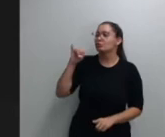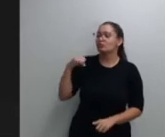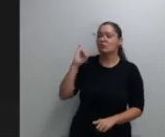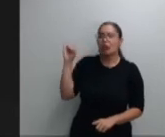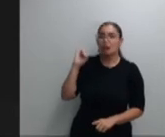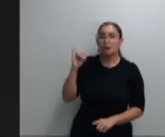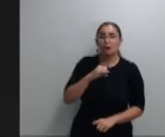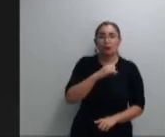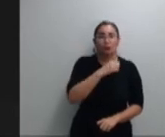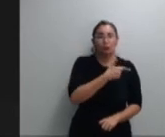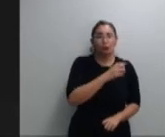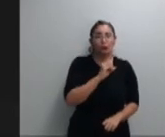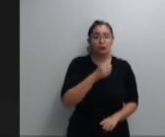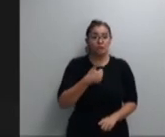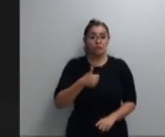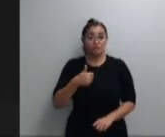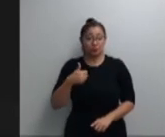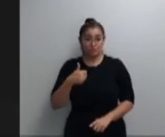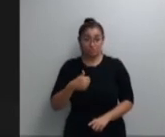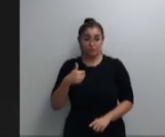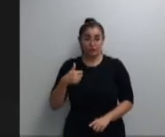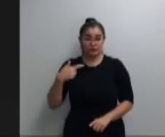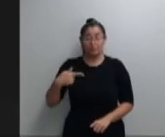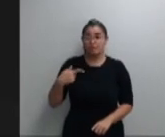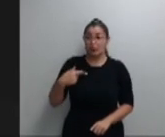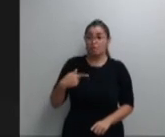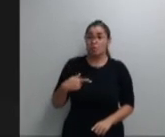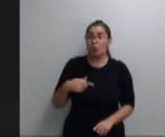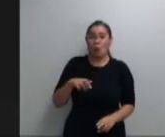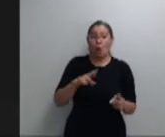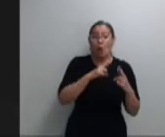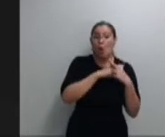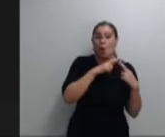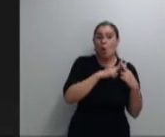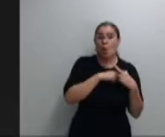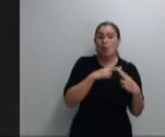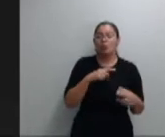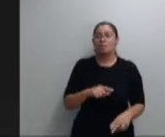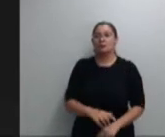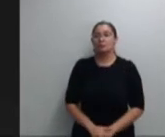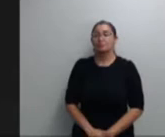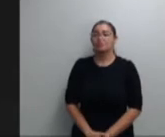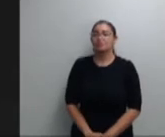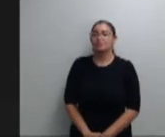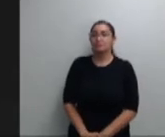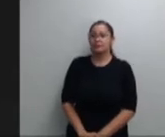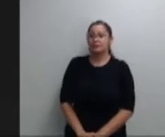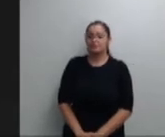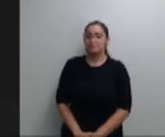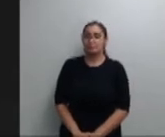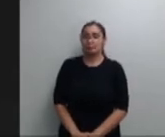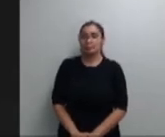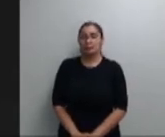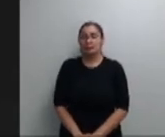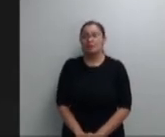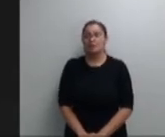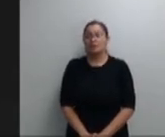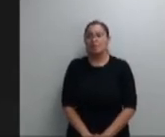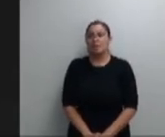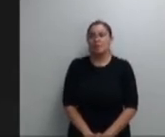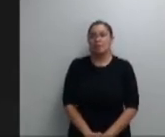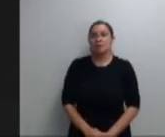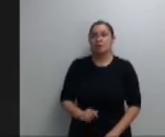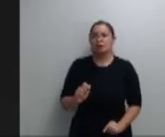embora não publicado oficialmente o resultado, letras do acordo embargado, atacado pelo RMS, já